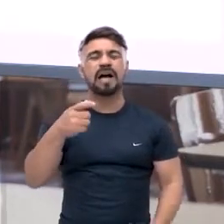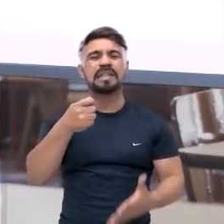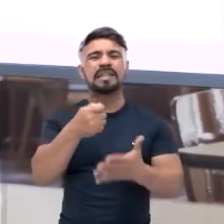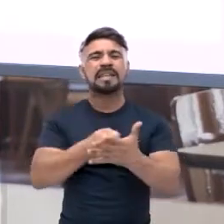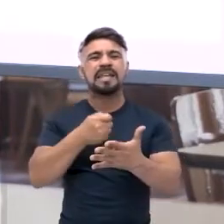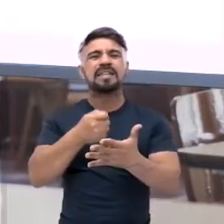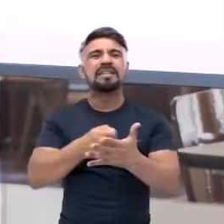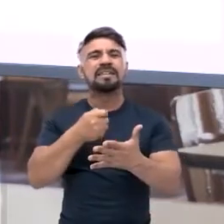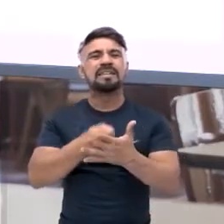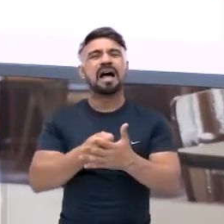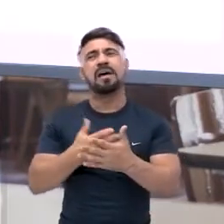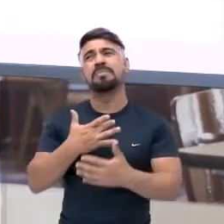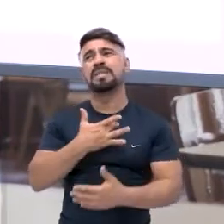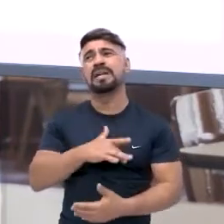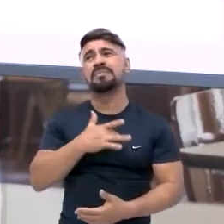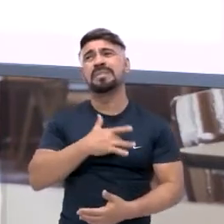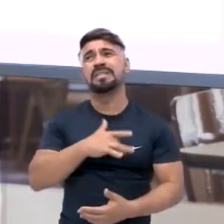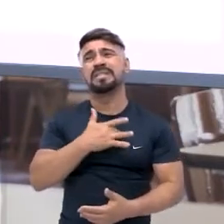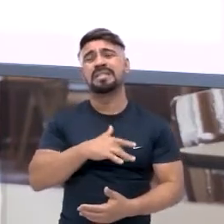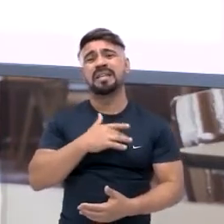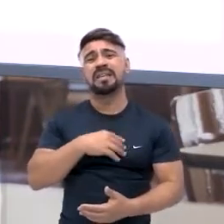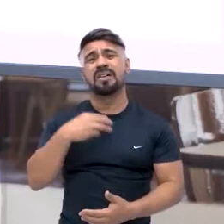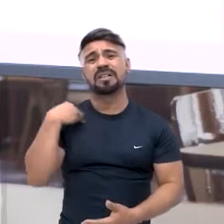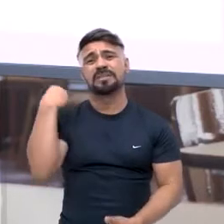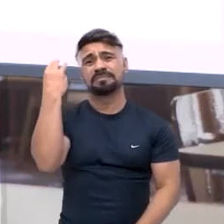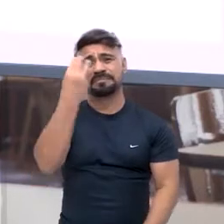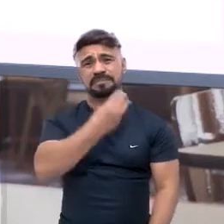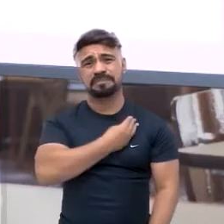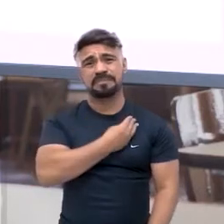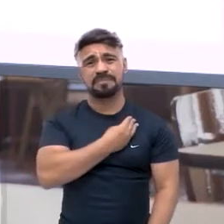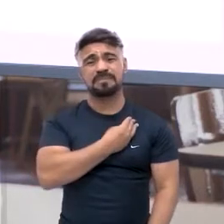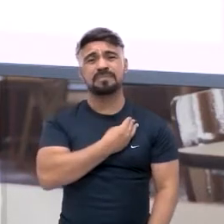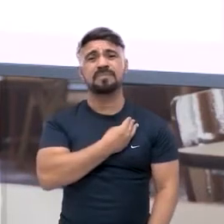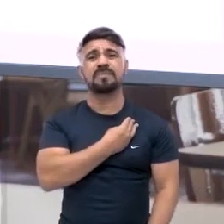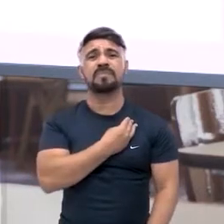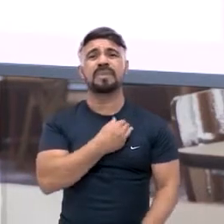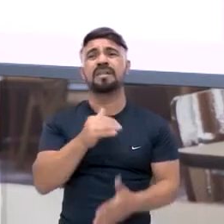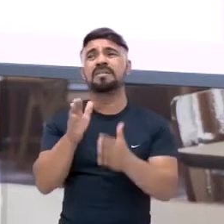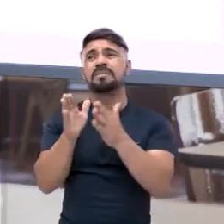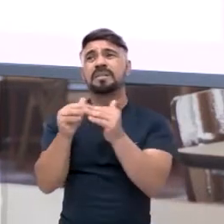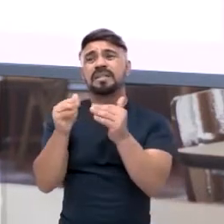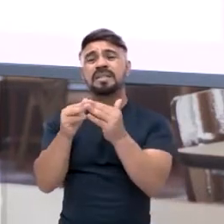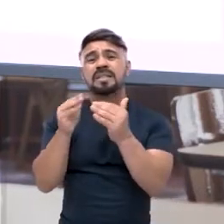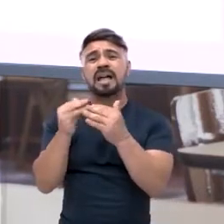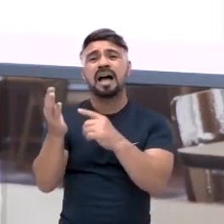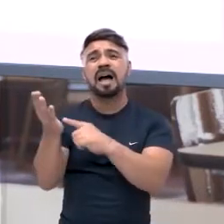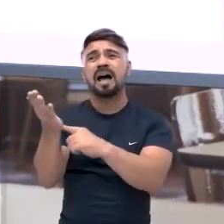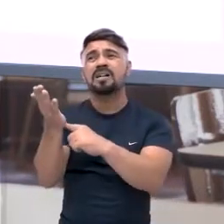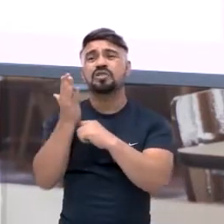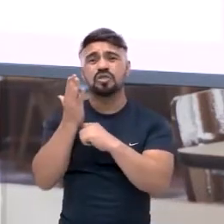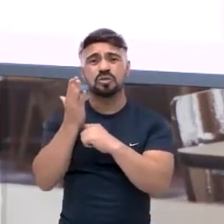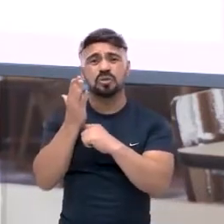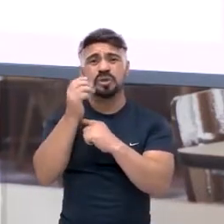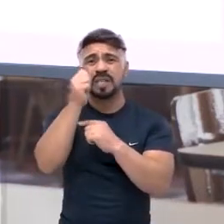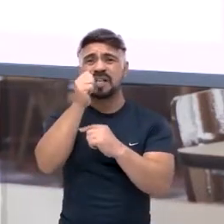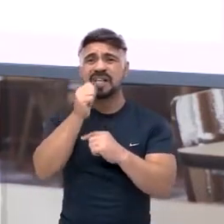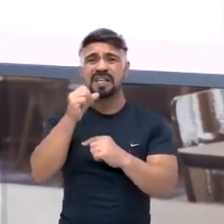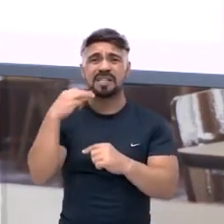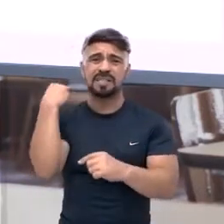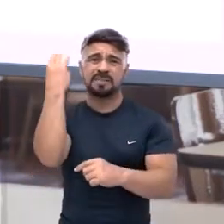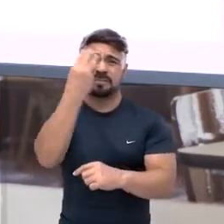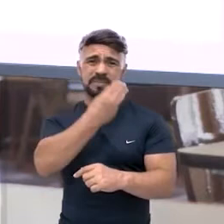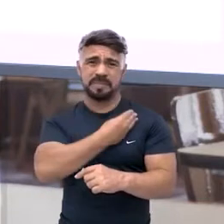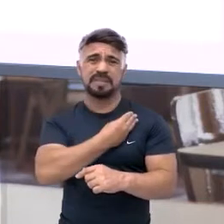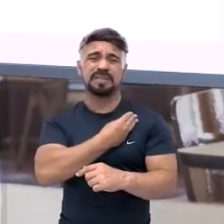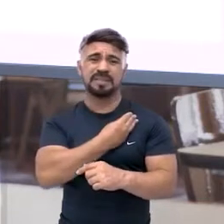vai tentar pedir a misericórdia da compadecida. Vai tentar pedir a ajuda de